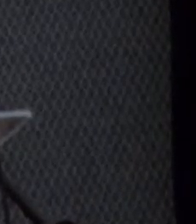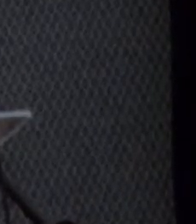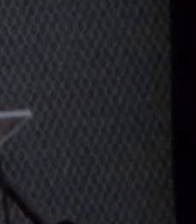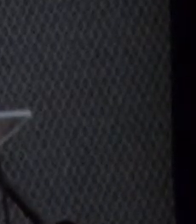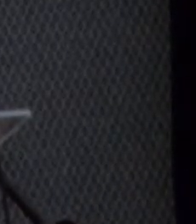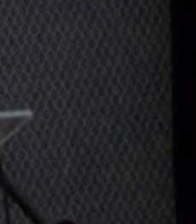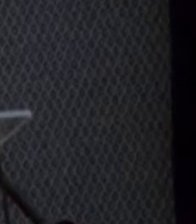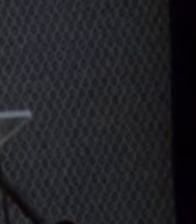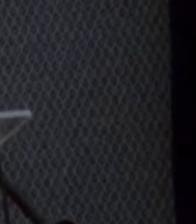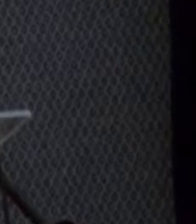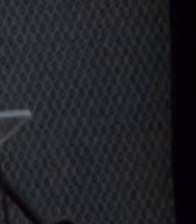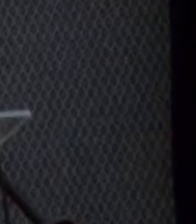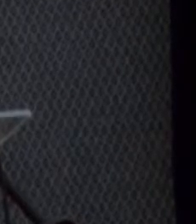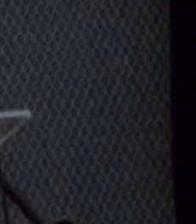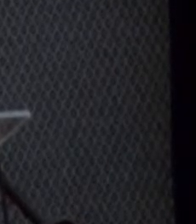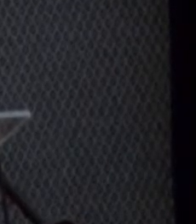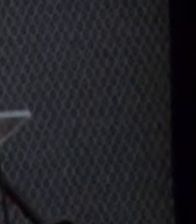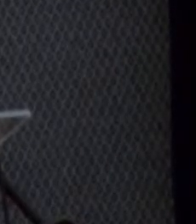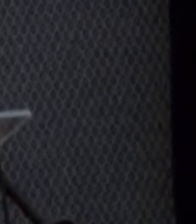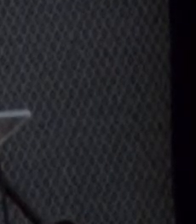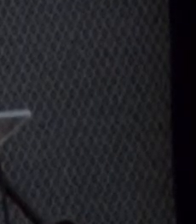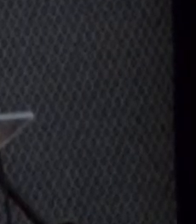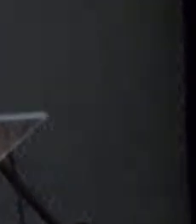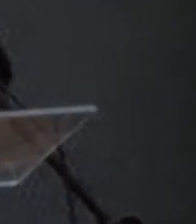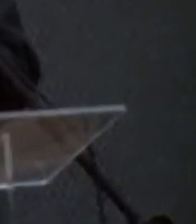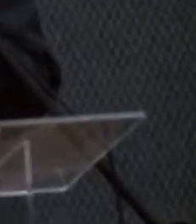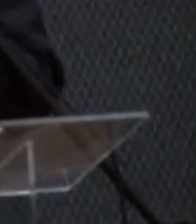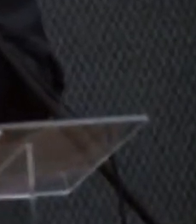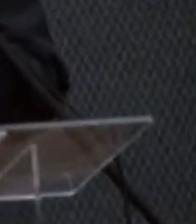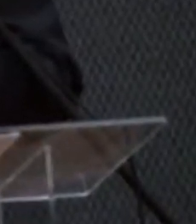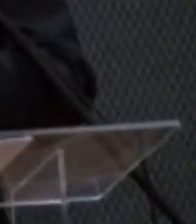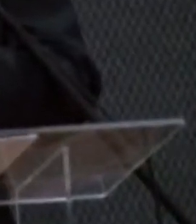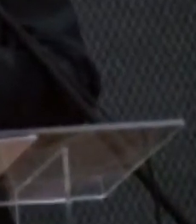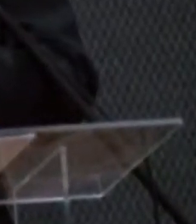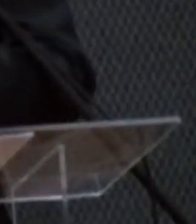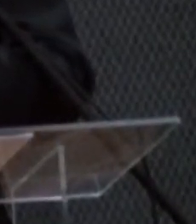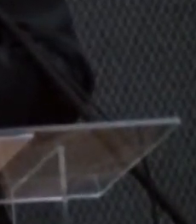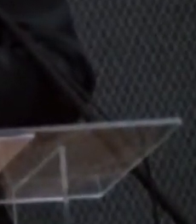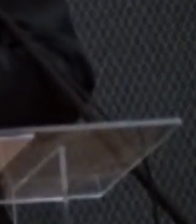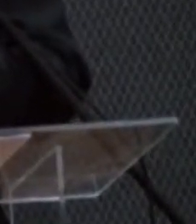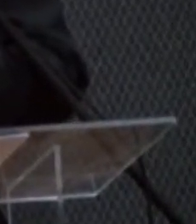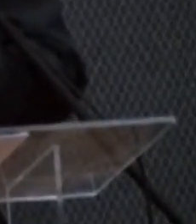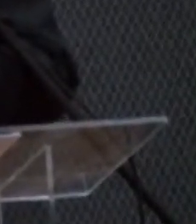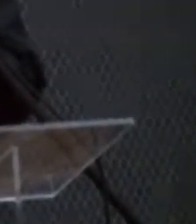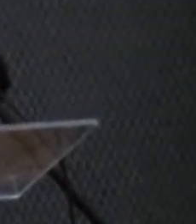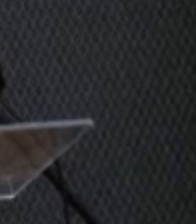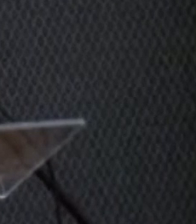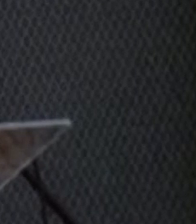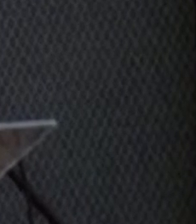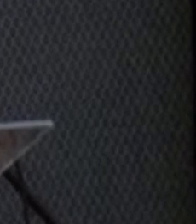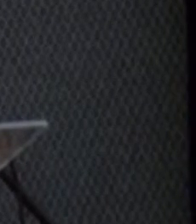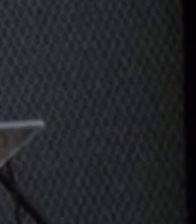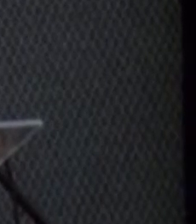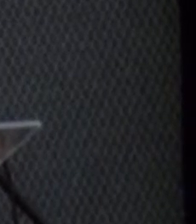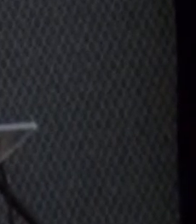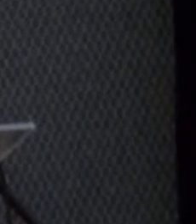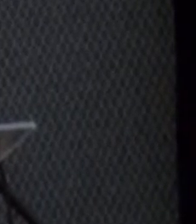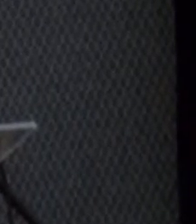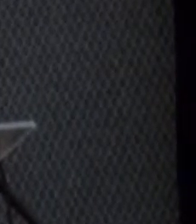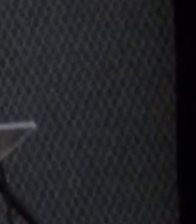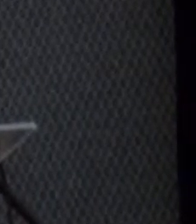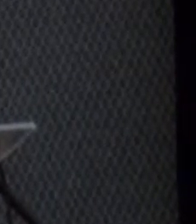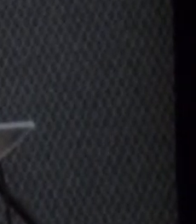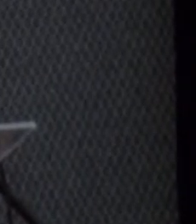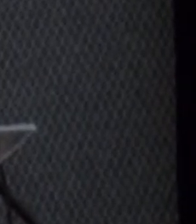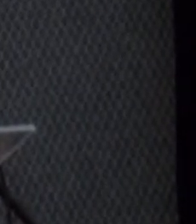96,7. Para a abertura do debate entre os candidatos à presidência da OAB Ceará, convidamos